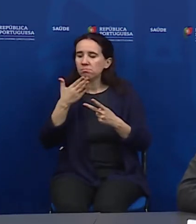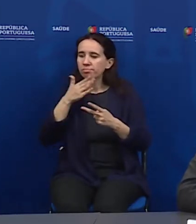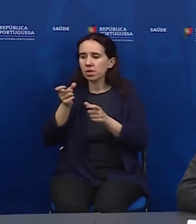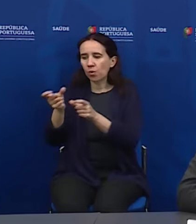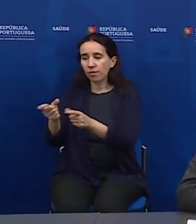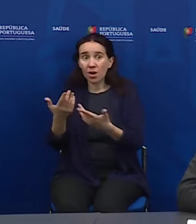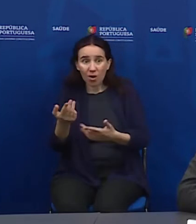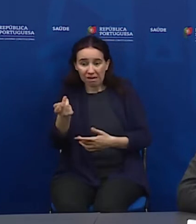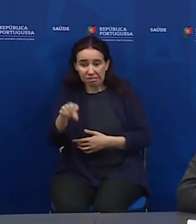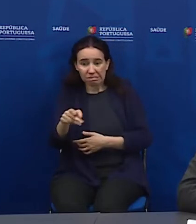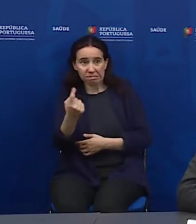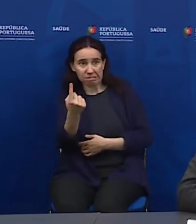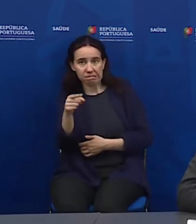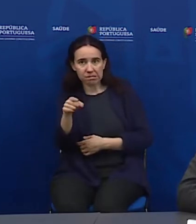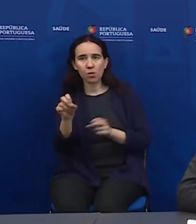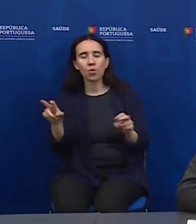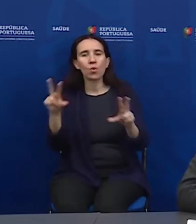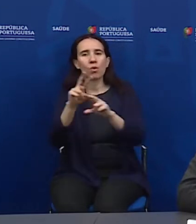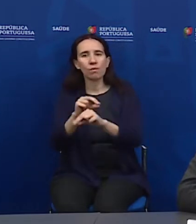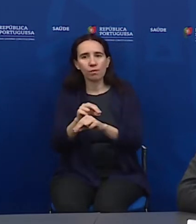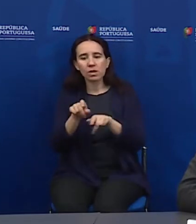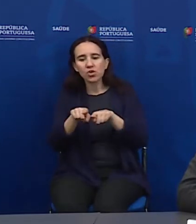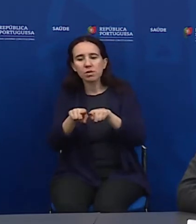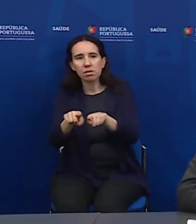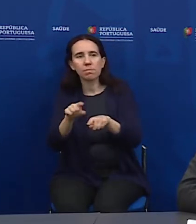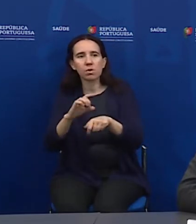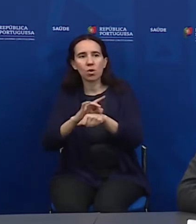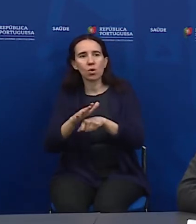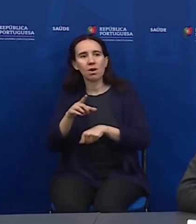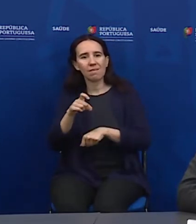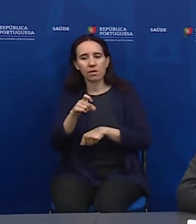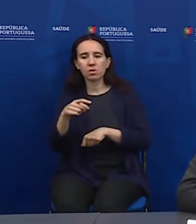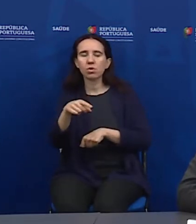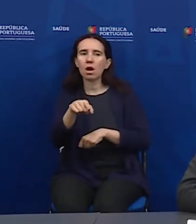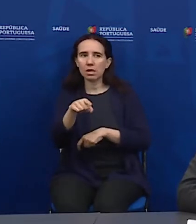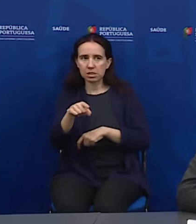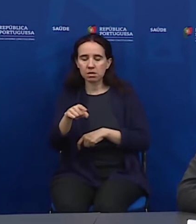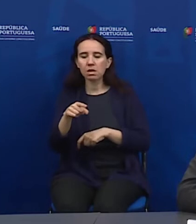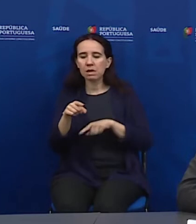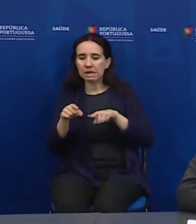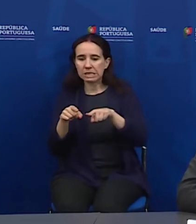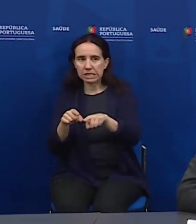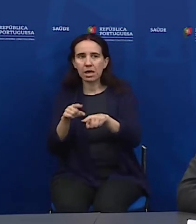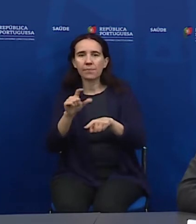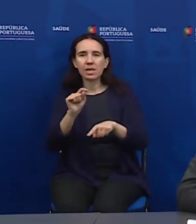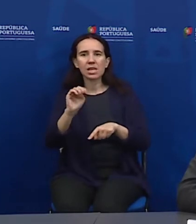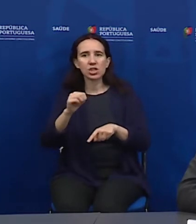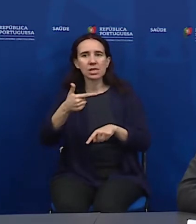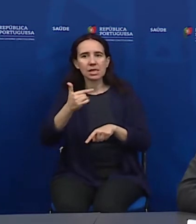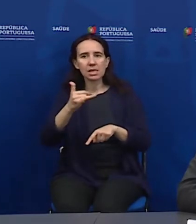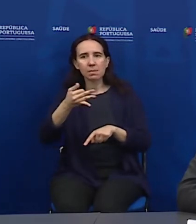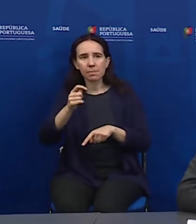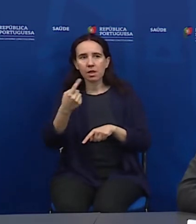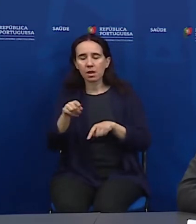este agora, que é uma nova estirpe do coronavírus, e sim, esta estirpe é que tem várias